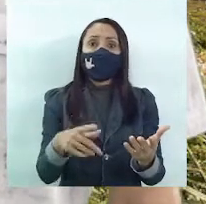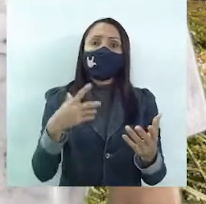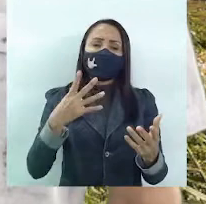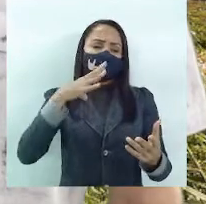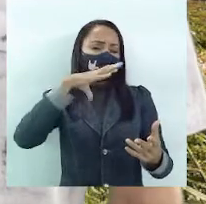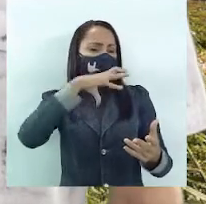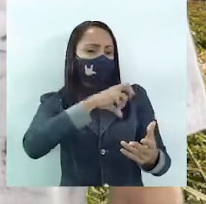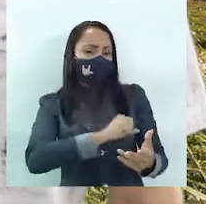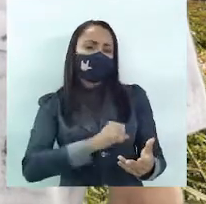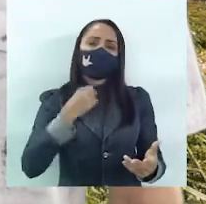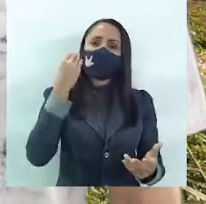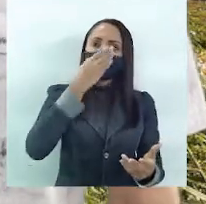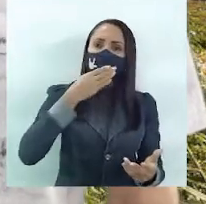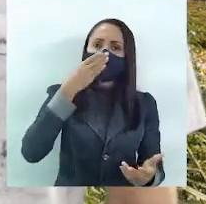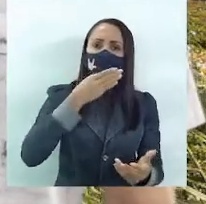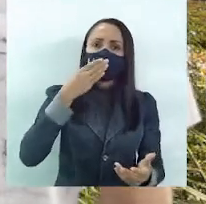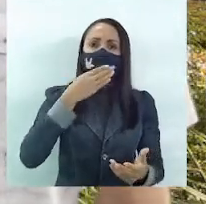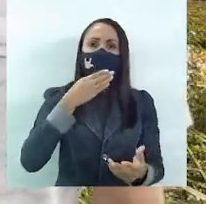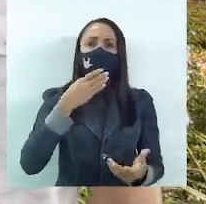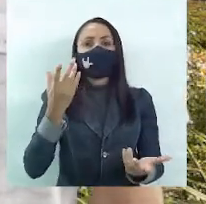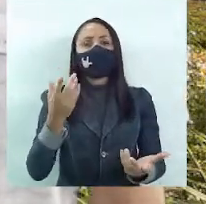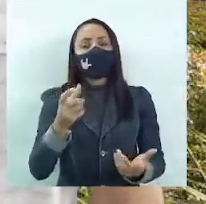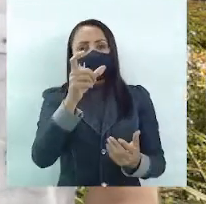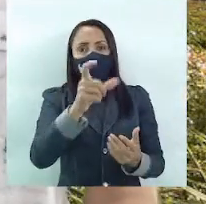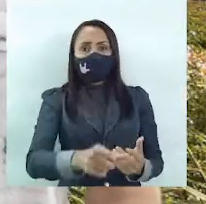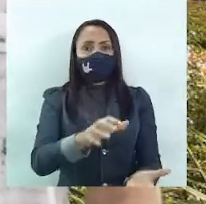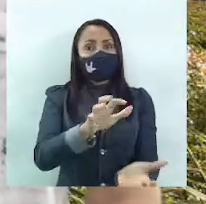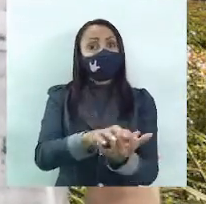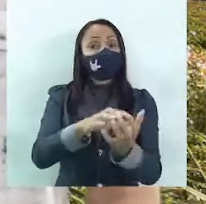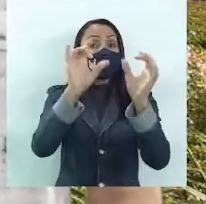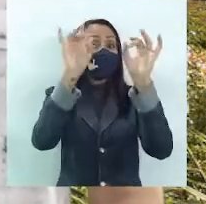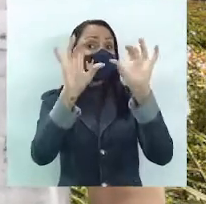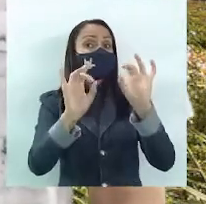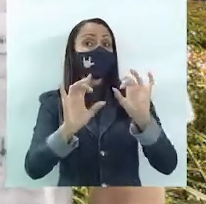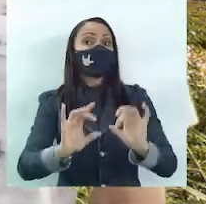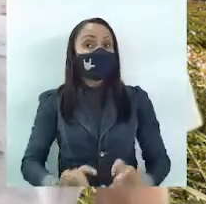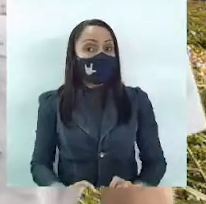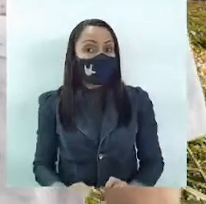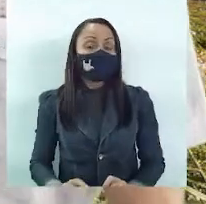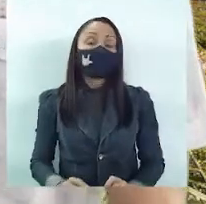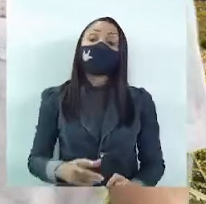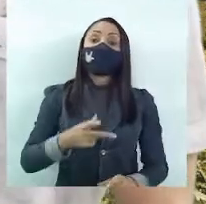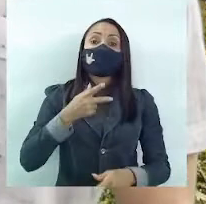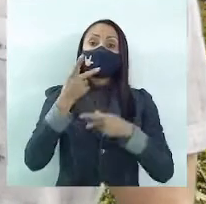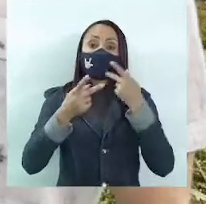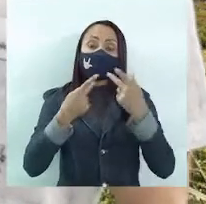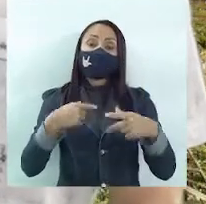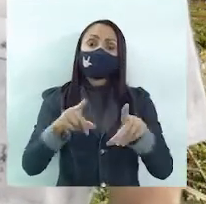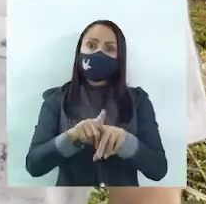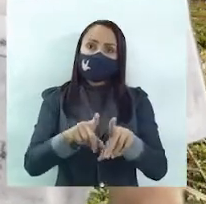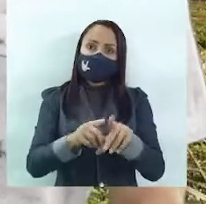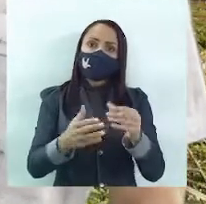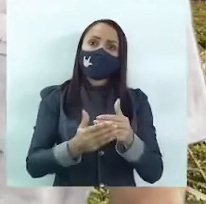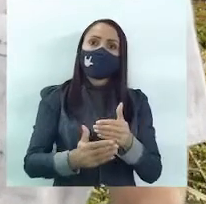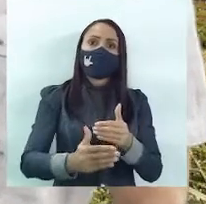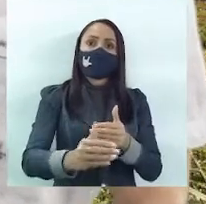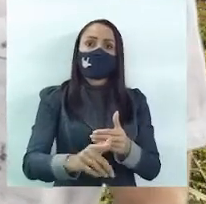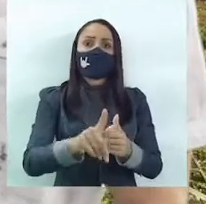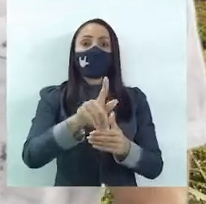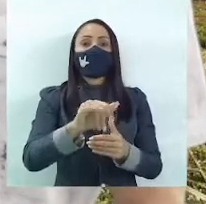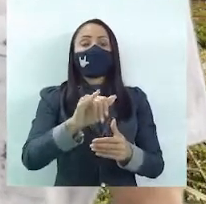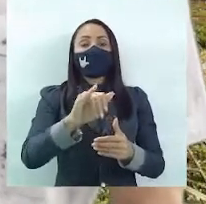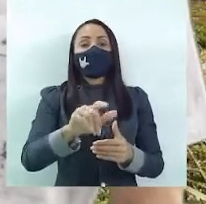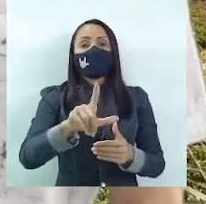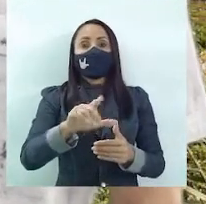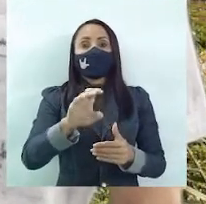paixão do açúcar do pernambucano em especial. Mas nós falamos também, logo no início, que Gilberto Freire tem uma